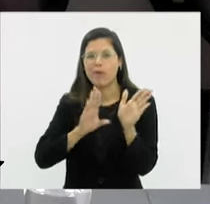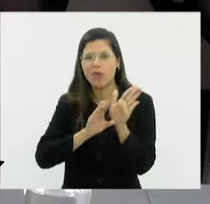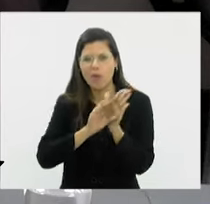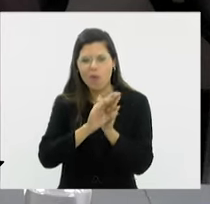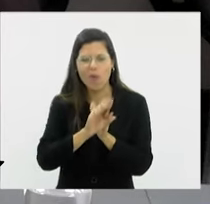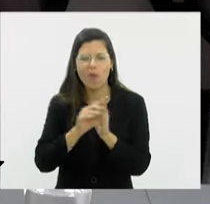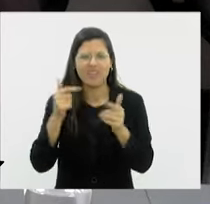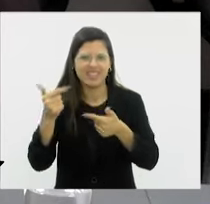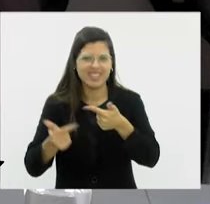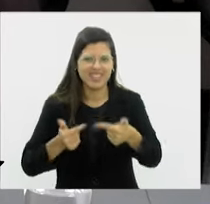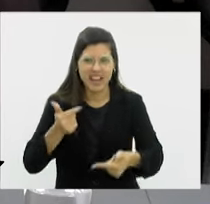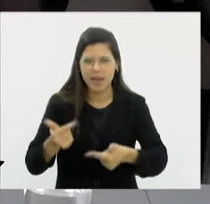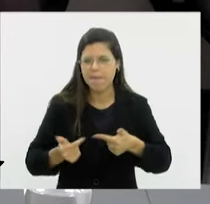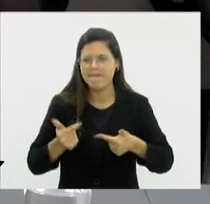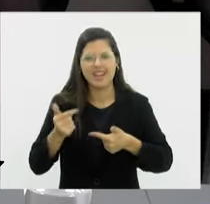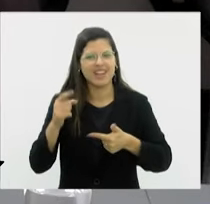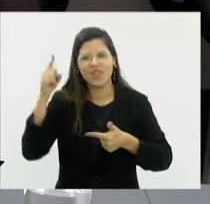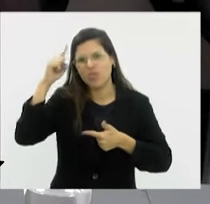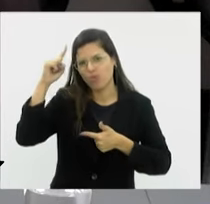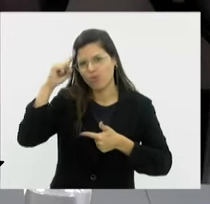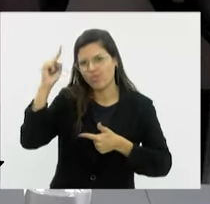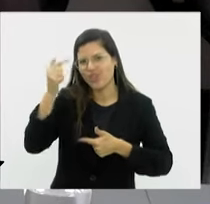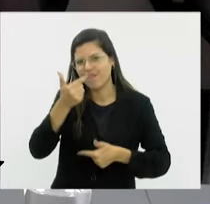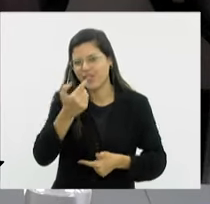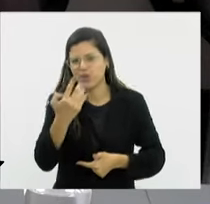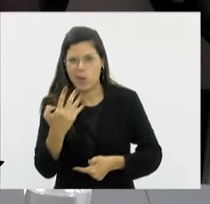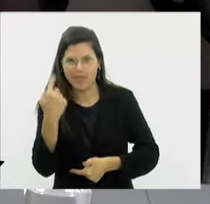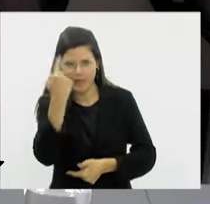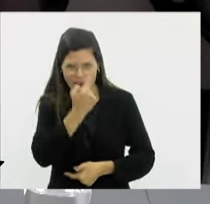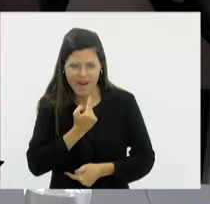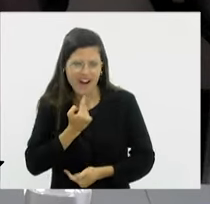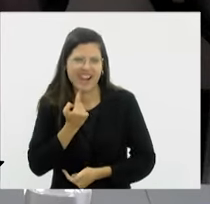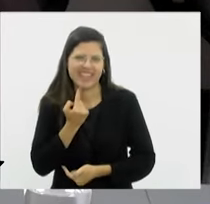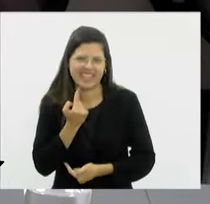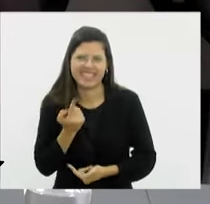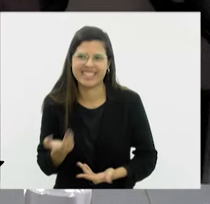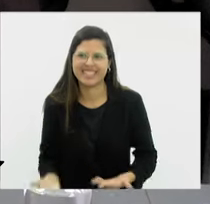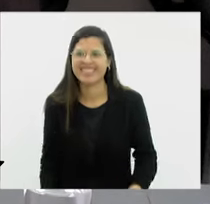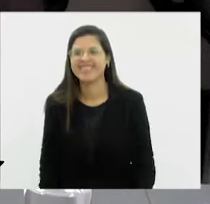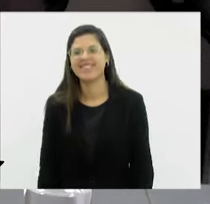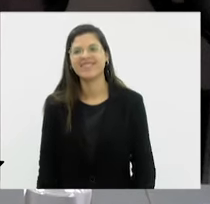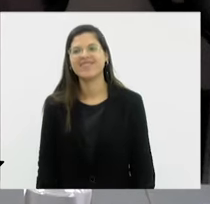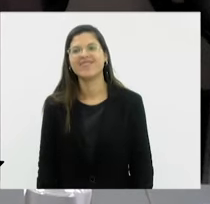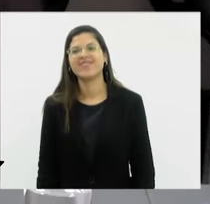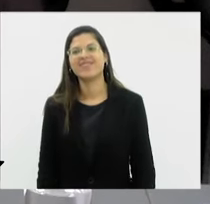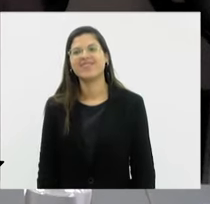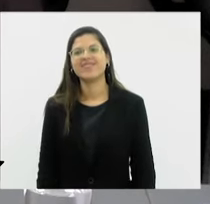Ele é a segunda, porque não trabalha 24 horas, bem que eu gostaria.